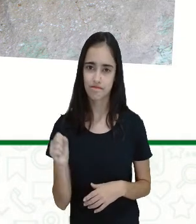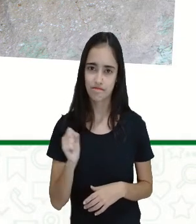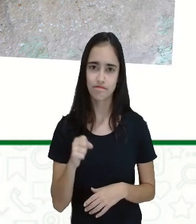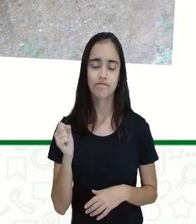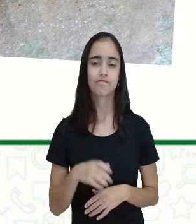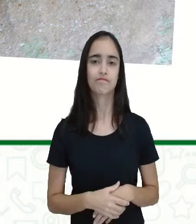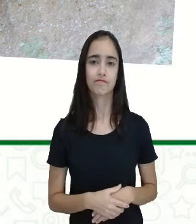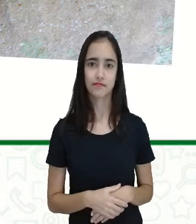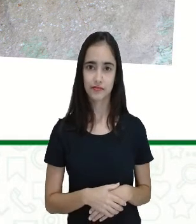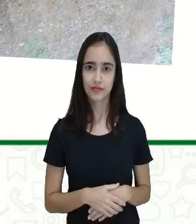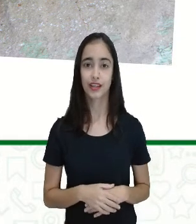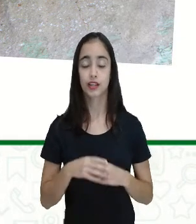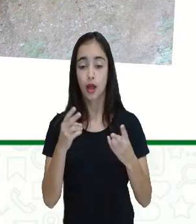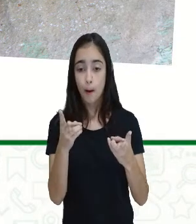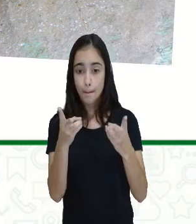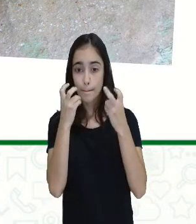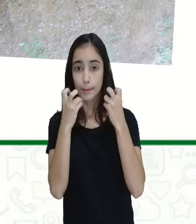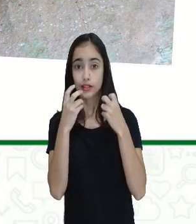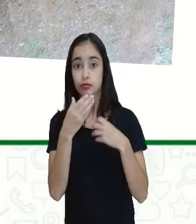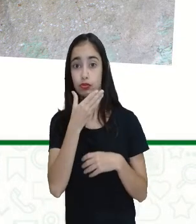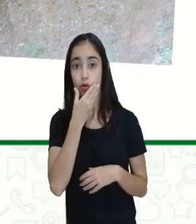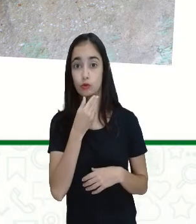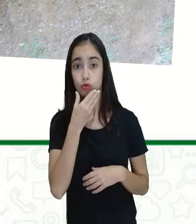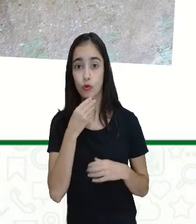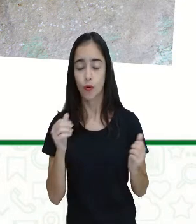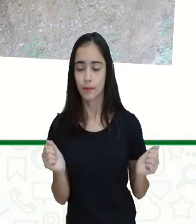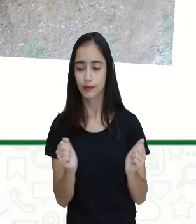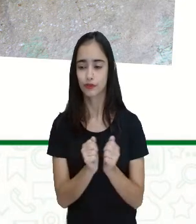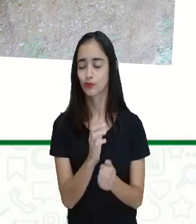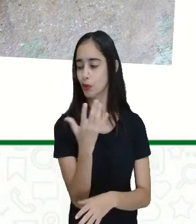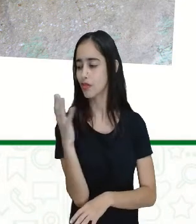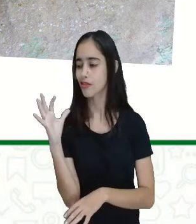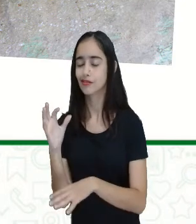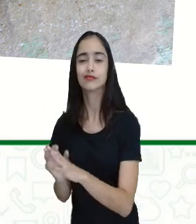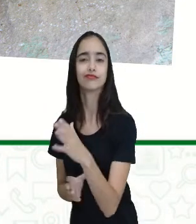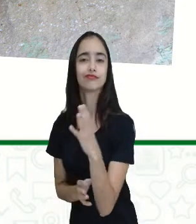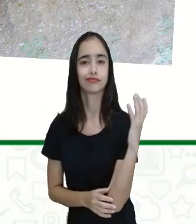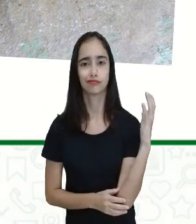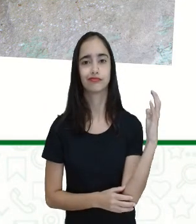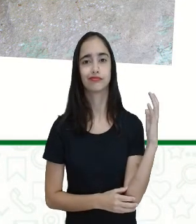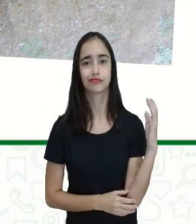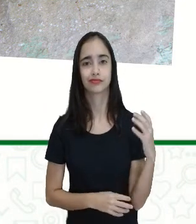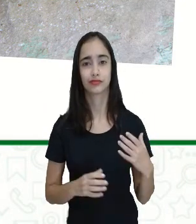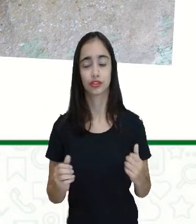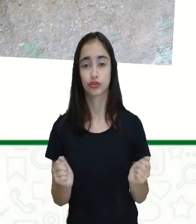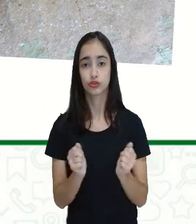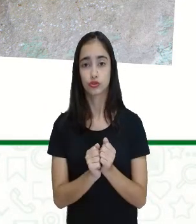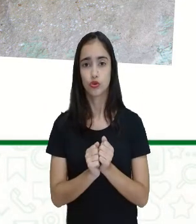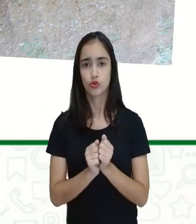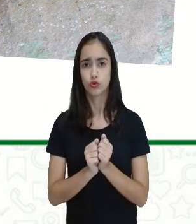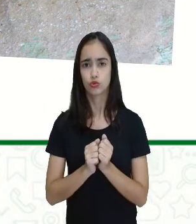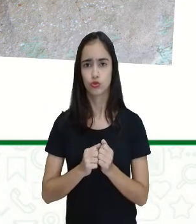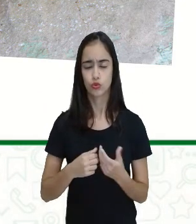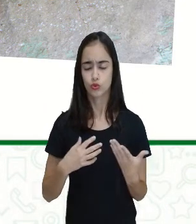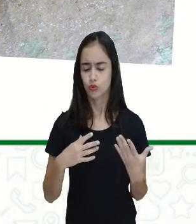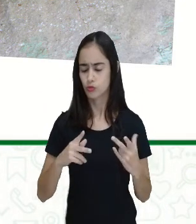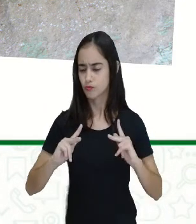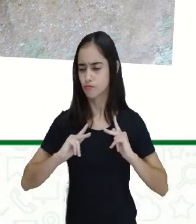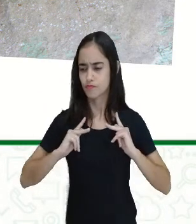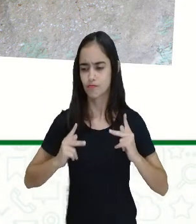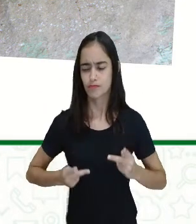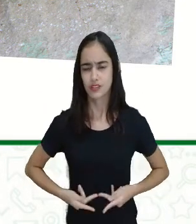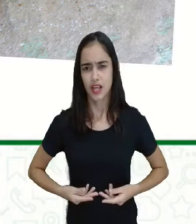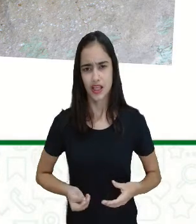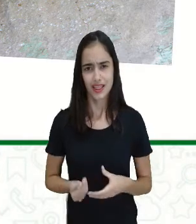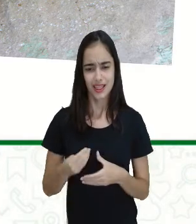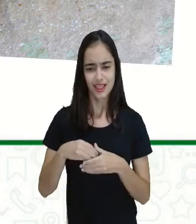né? Dessa percepção do homem com a natureza, né? Com o espiritual. Então, a arte